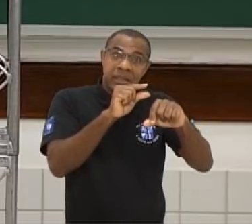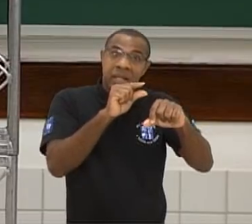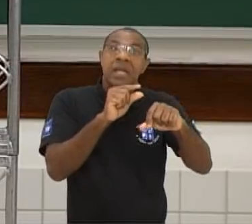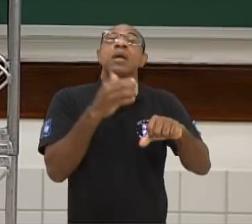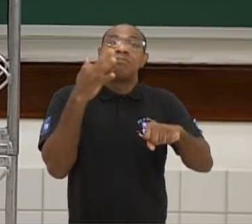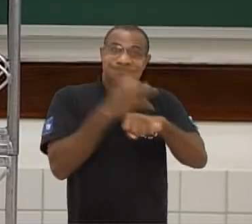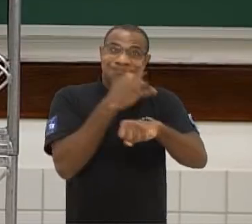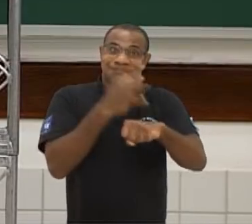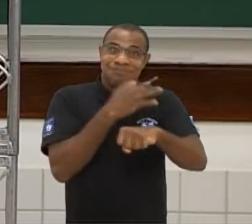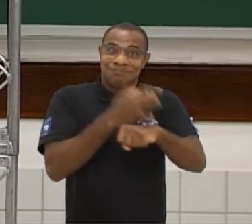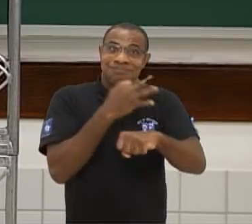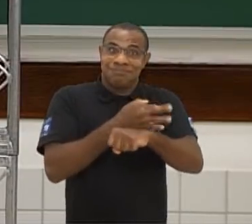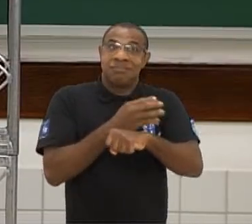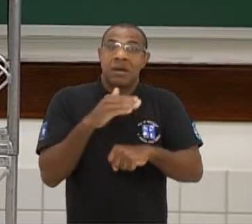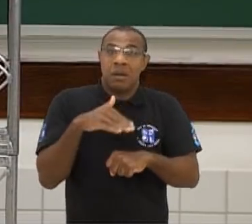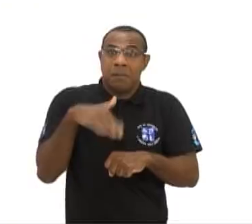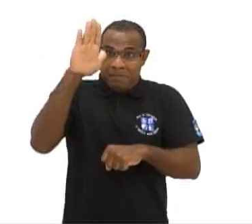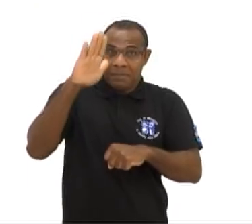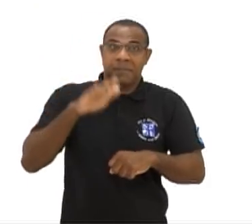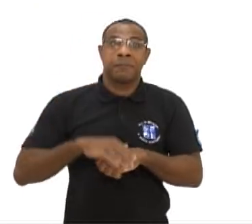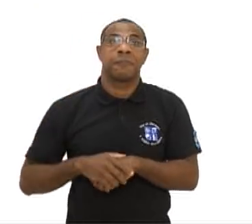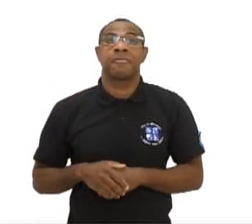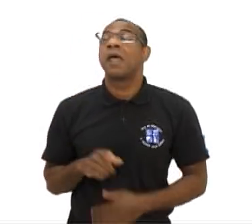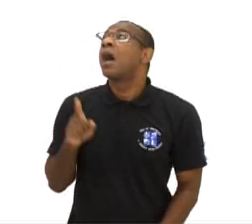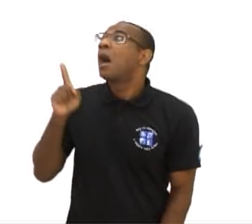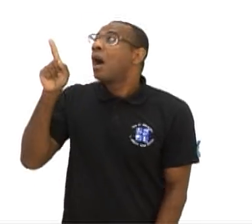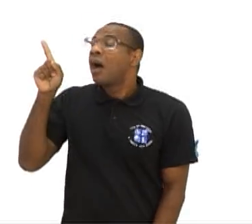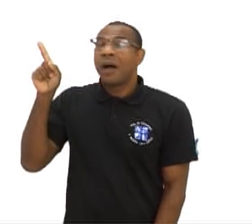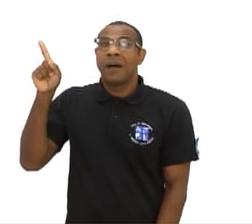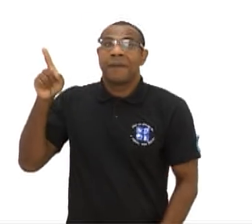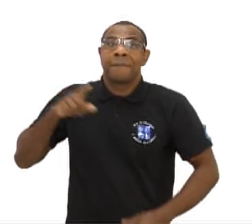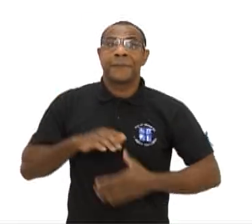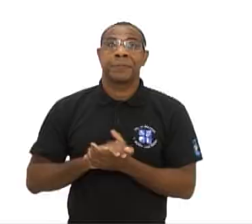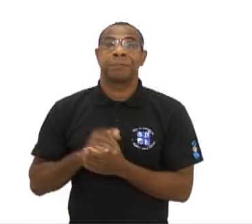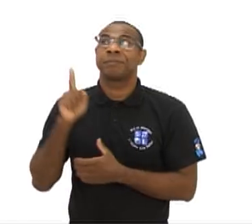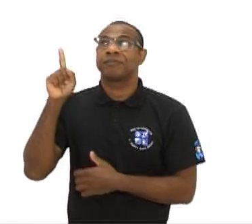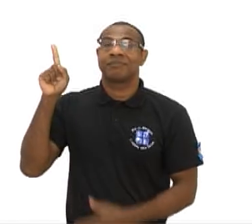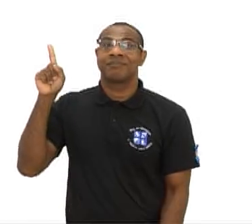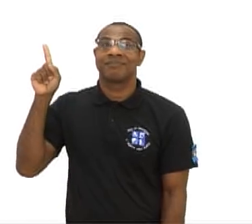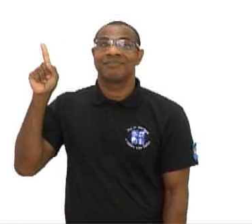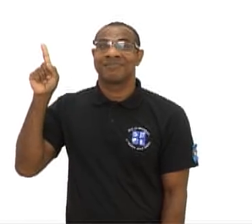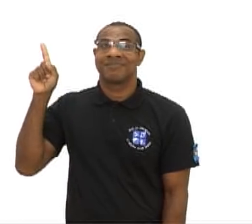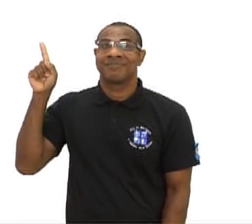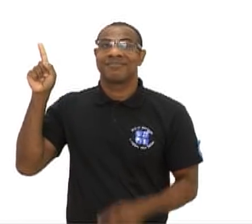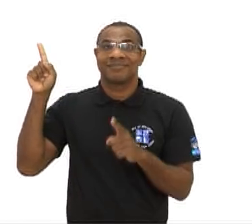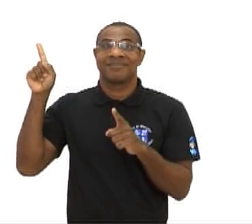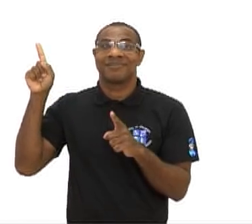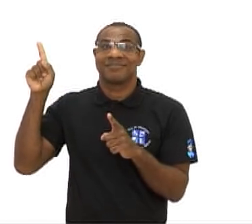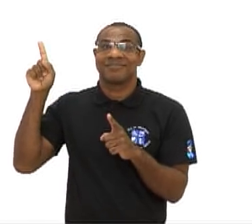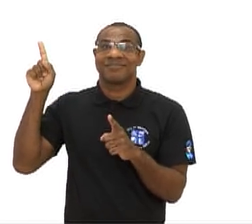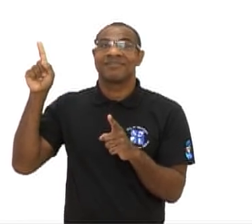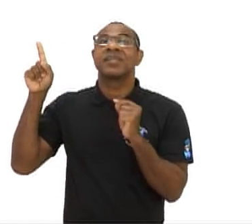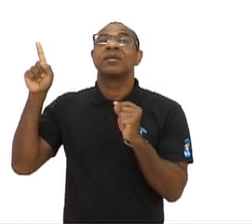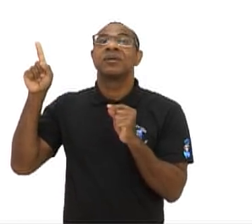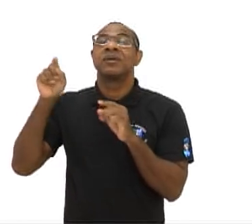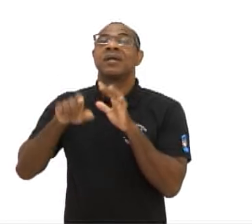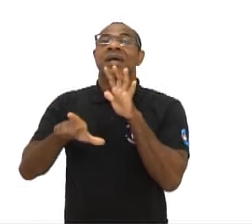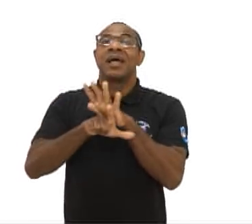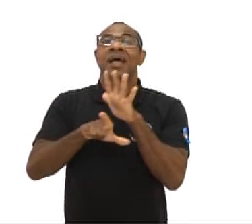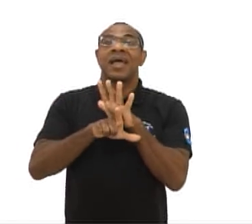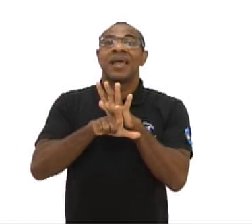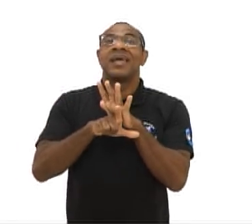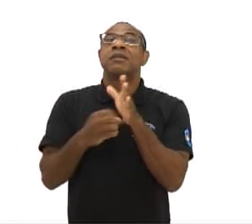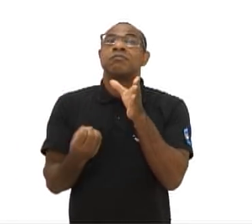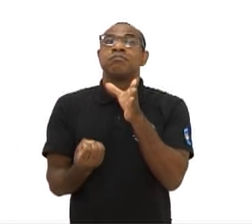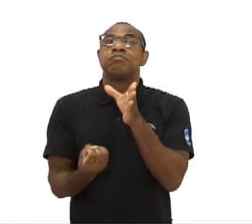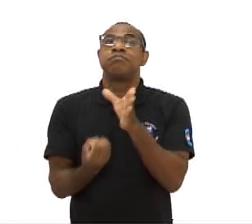Bom, passando aqui, né, a gente tem outro cara que funciona através da lei de Ohm